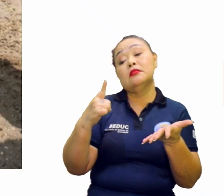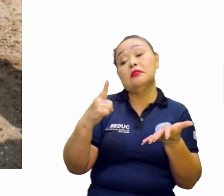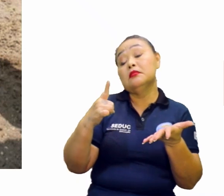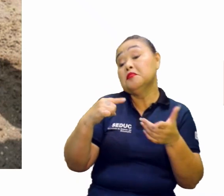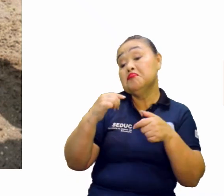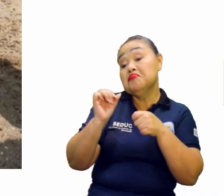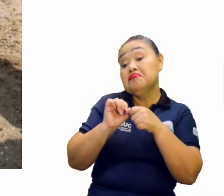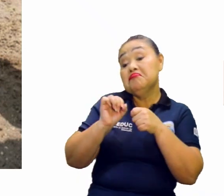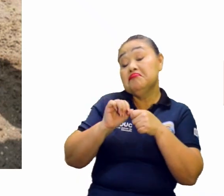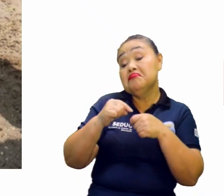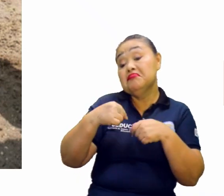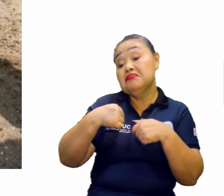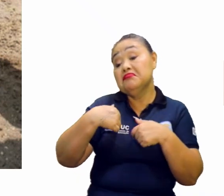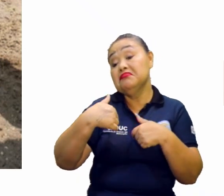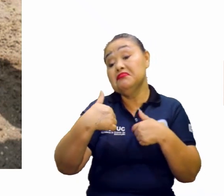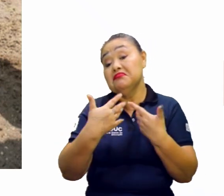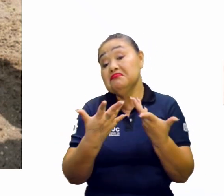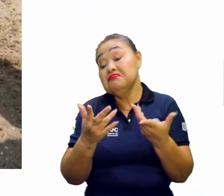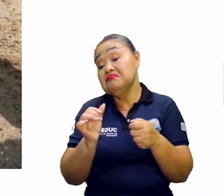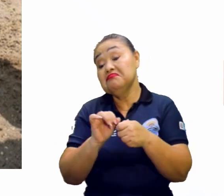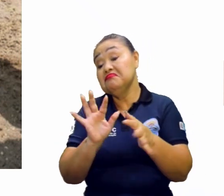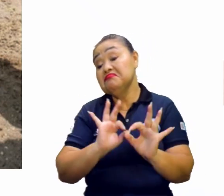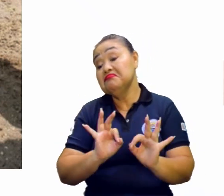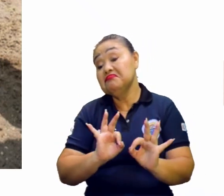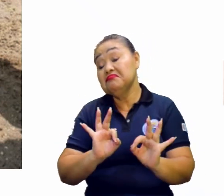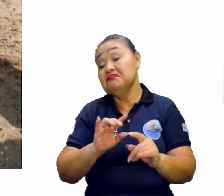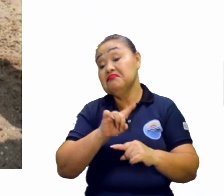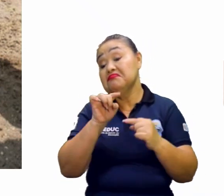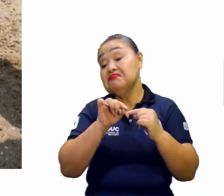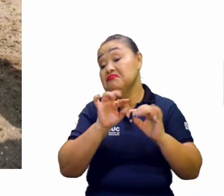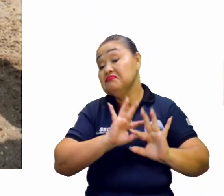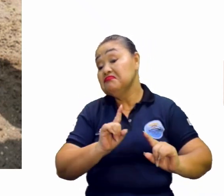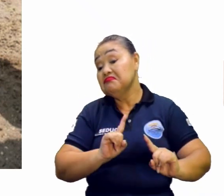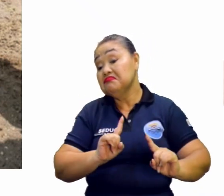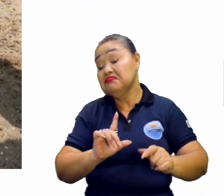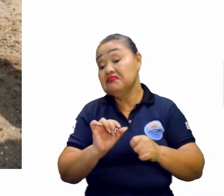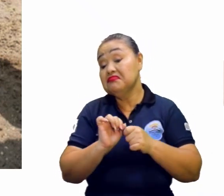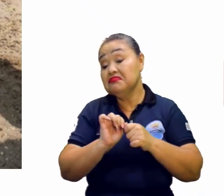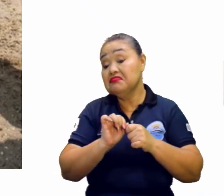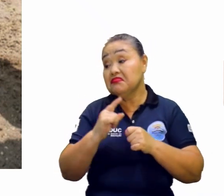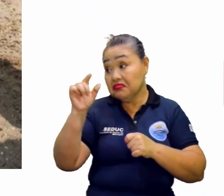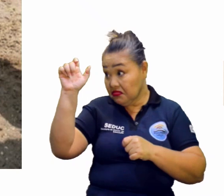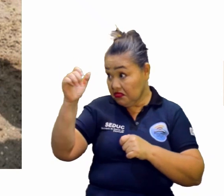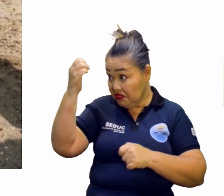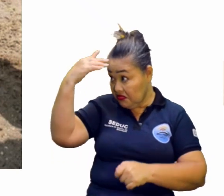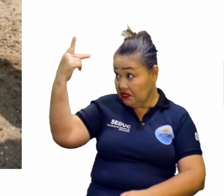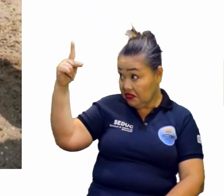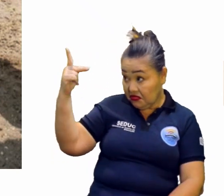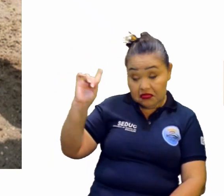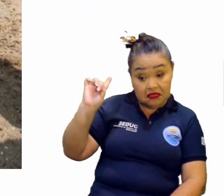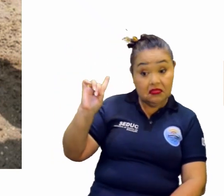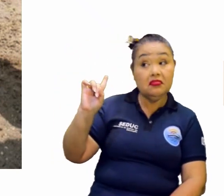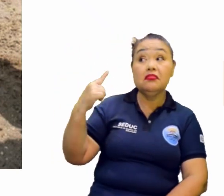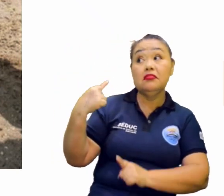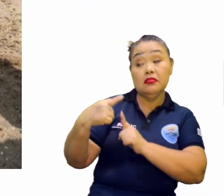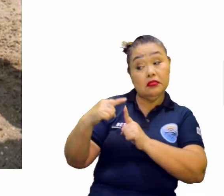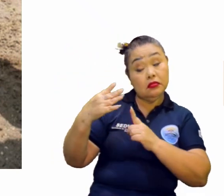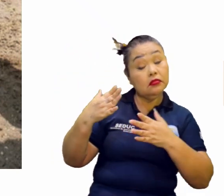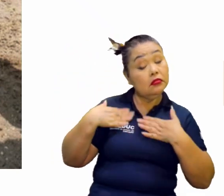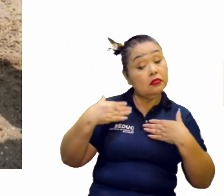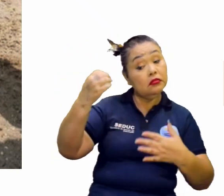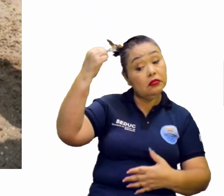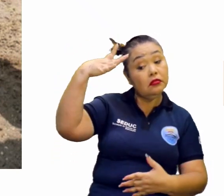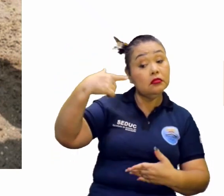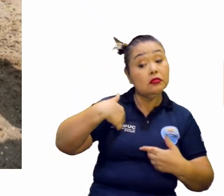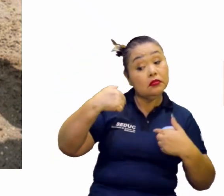E aí a culpa vai ser de quem está analisando o solo? Não, vai ser minha, porque eu não estou dando todas as condições para que essa